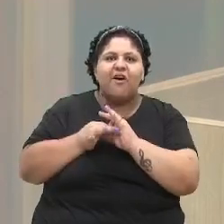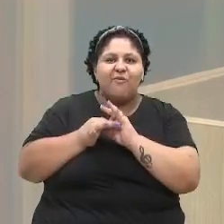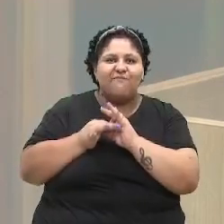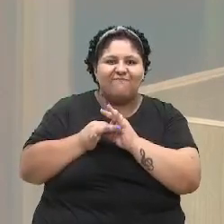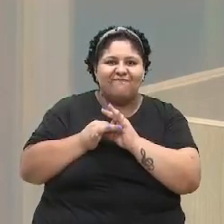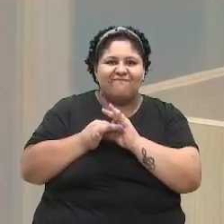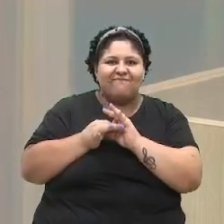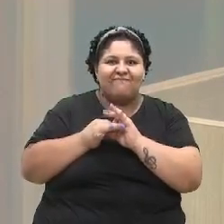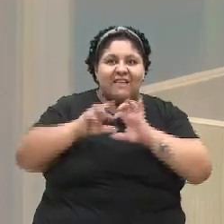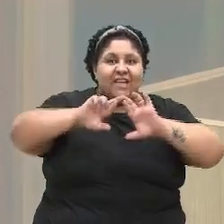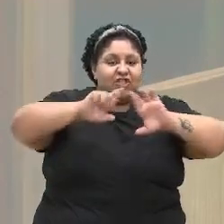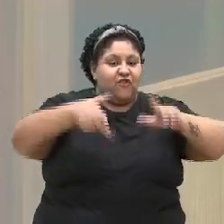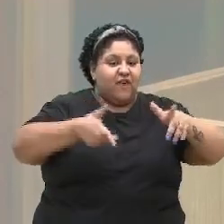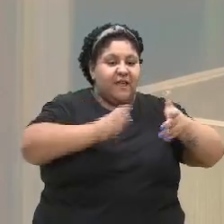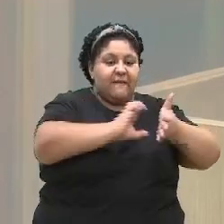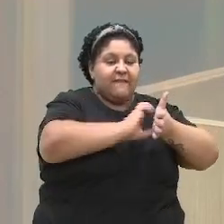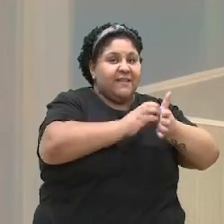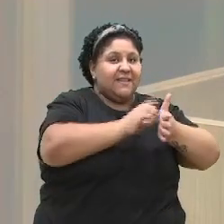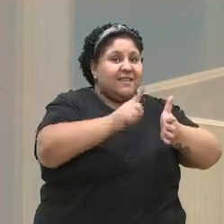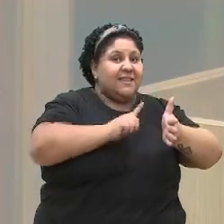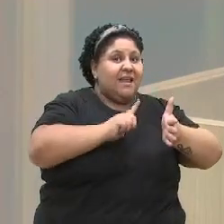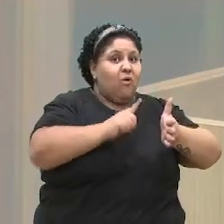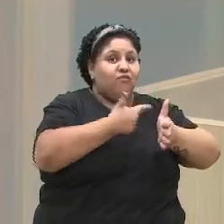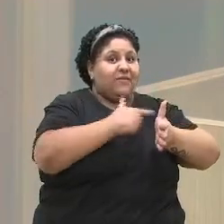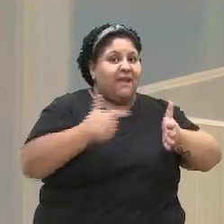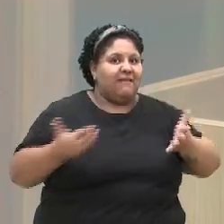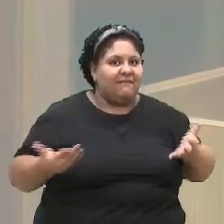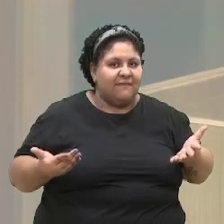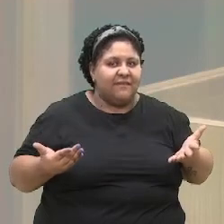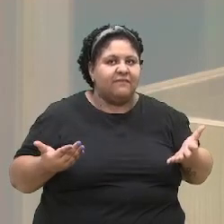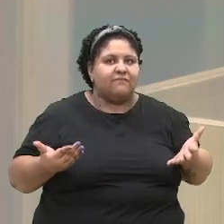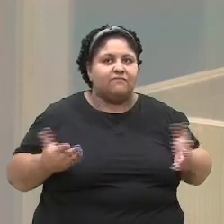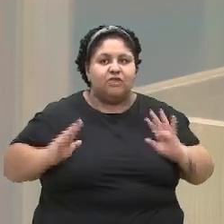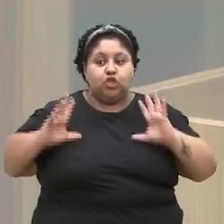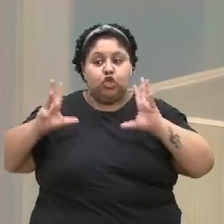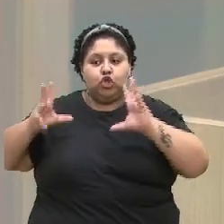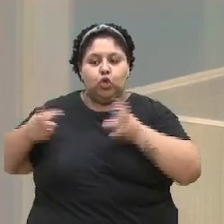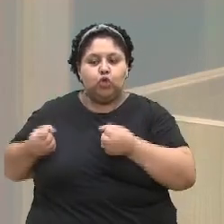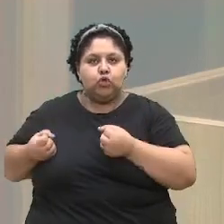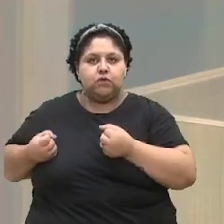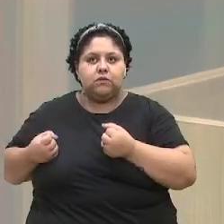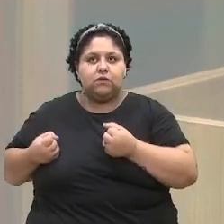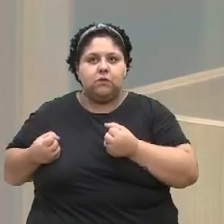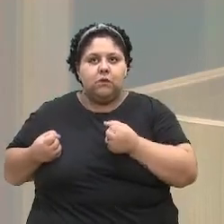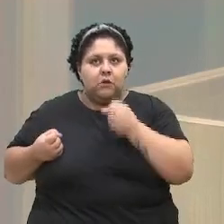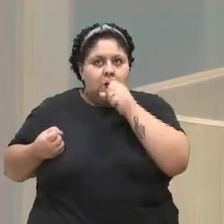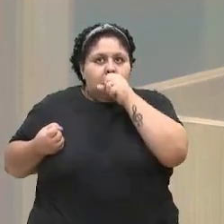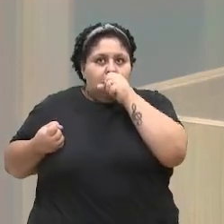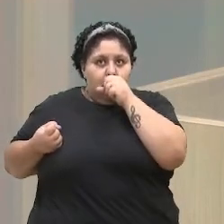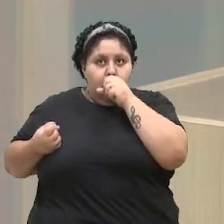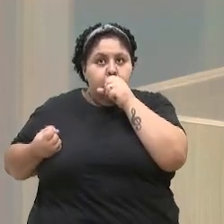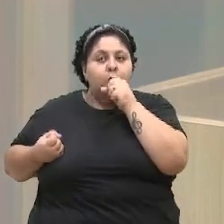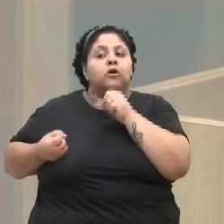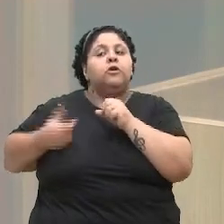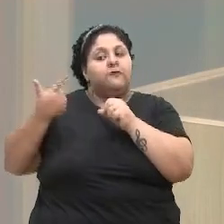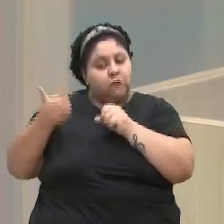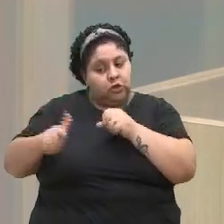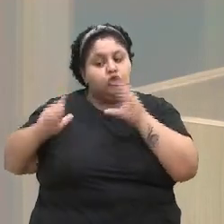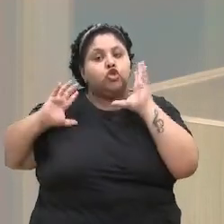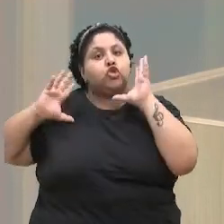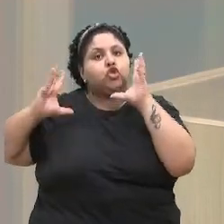as diferenças partidárias não existiram e todos repito